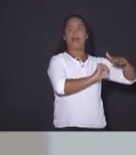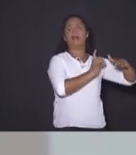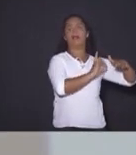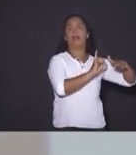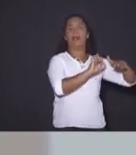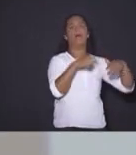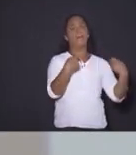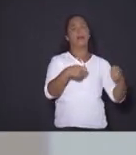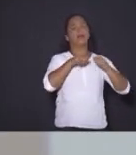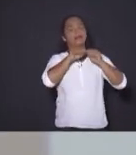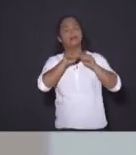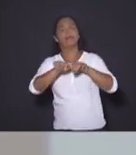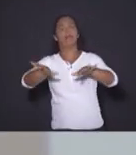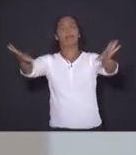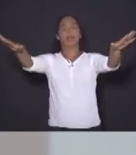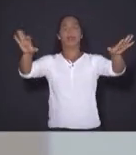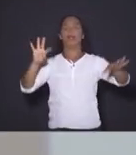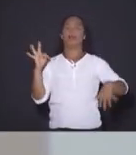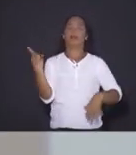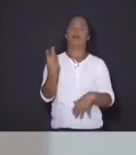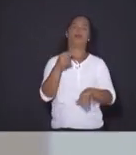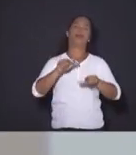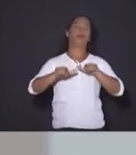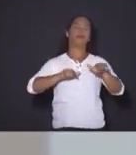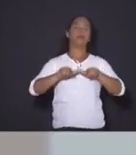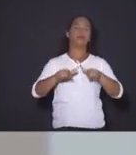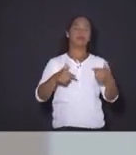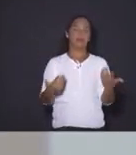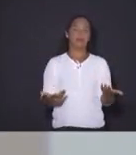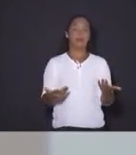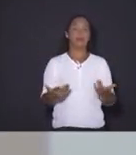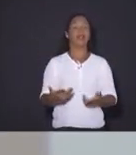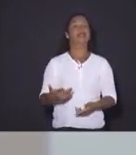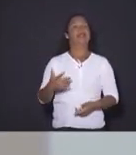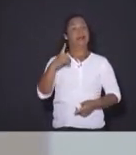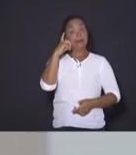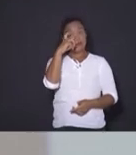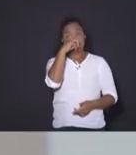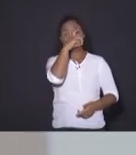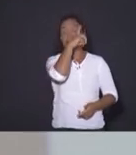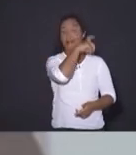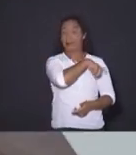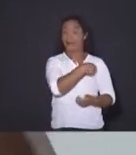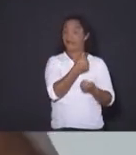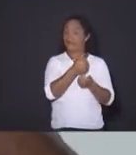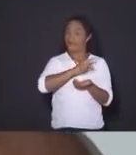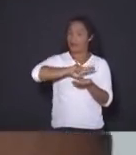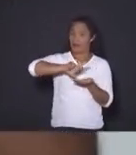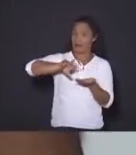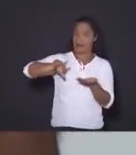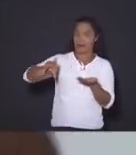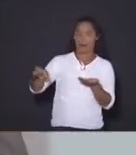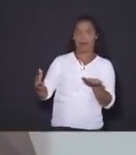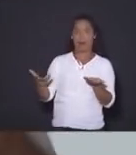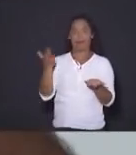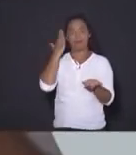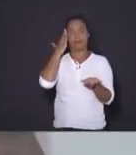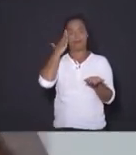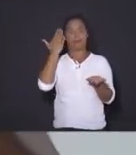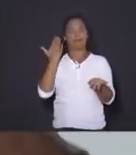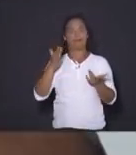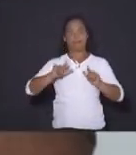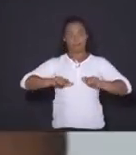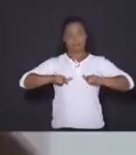remixagem o retrabalho de tudo isso então são muitos desafios e seguramente a ação nossa